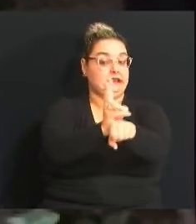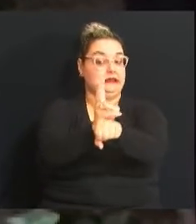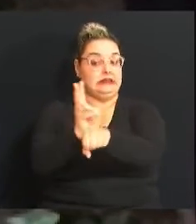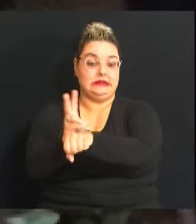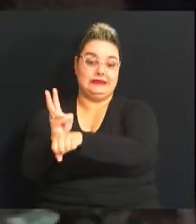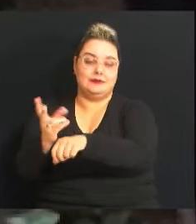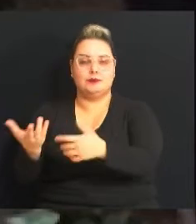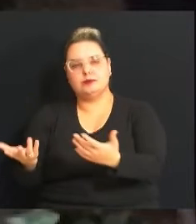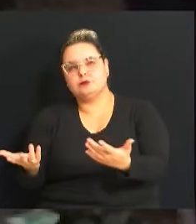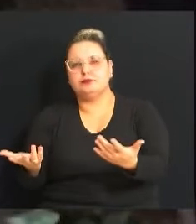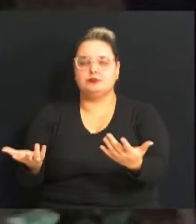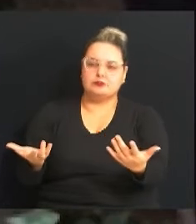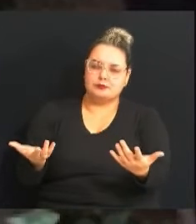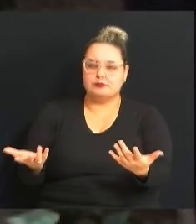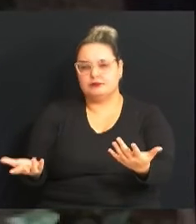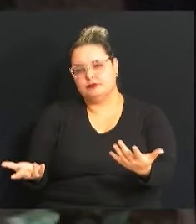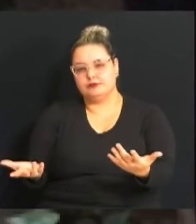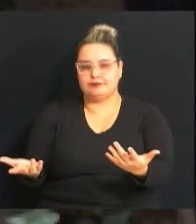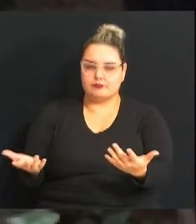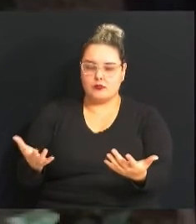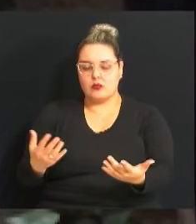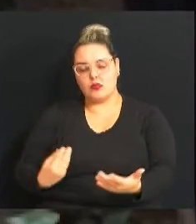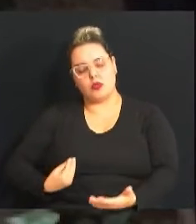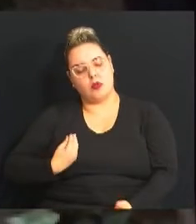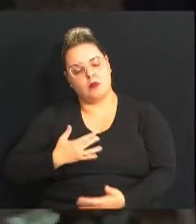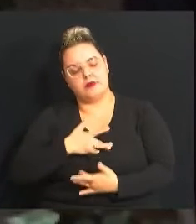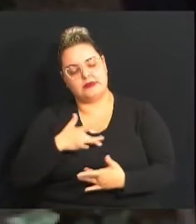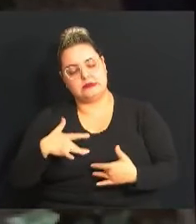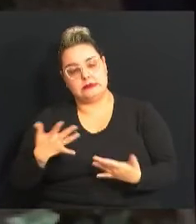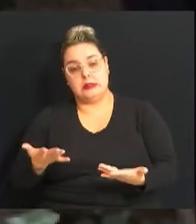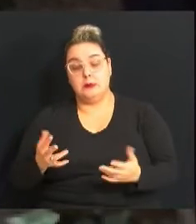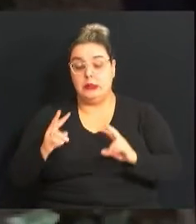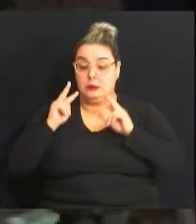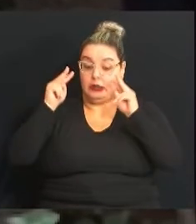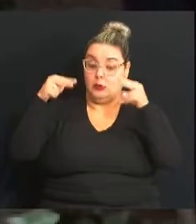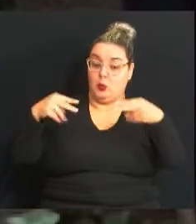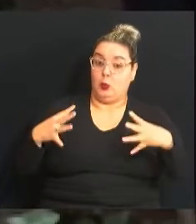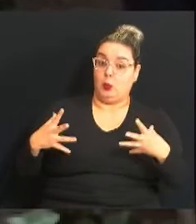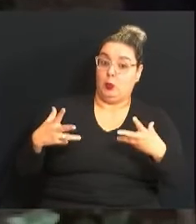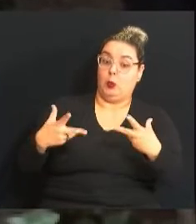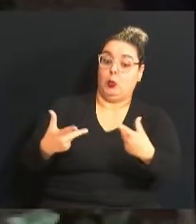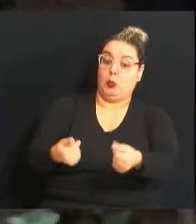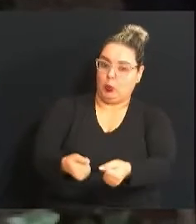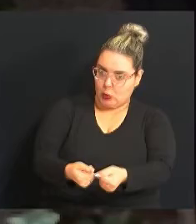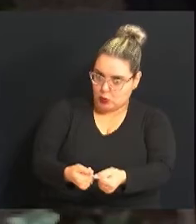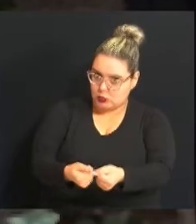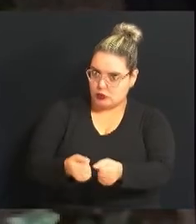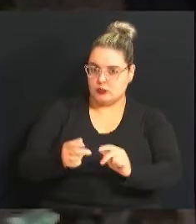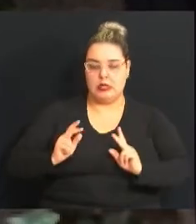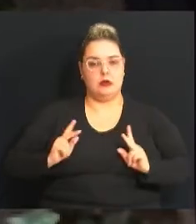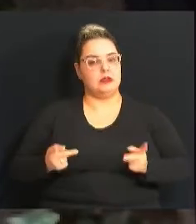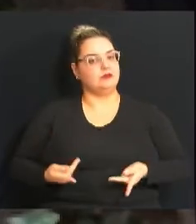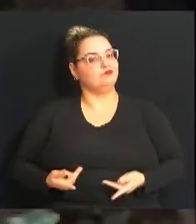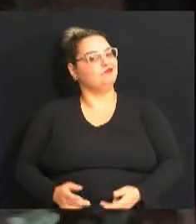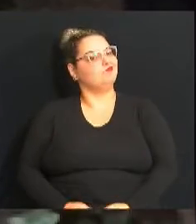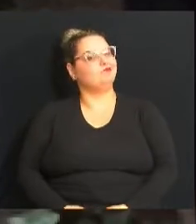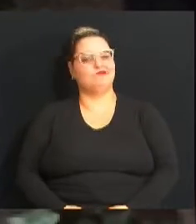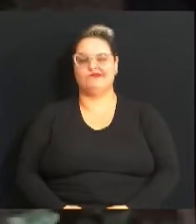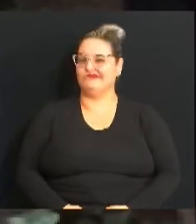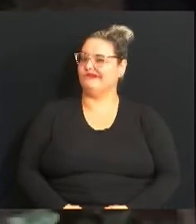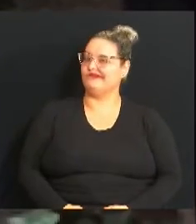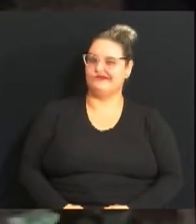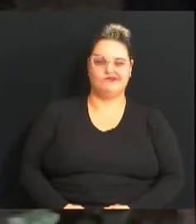um way of life mais saudável, mas olhando para o geral, para a humanidade no geral, eu não